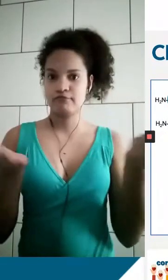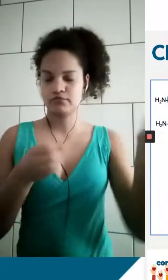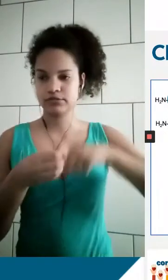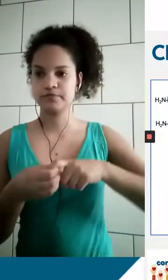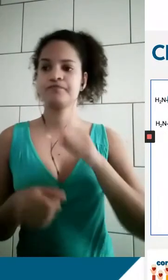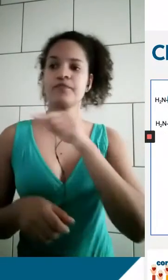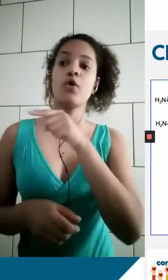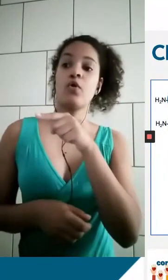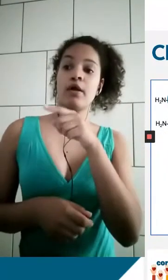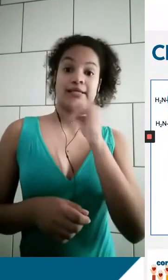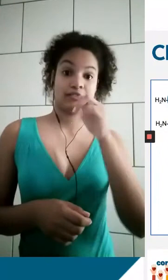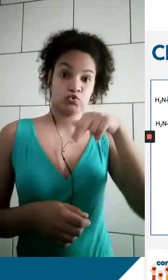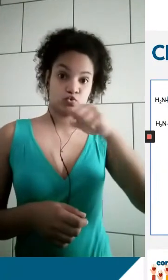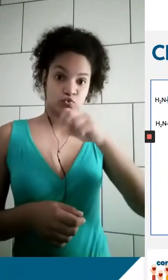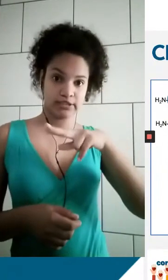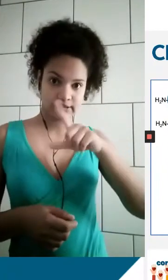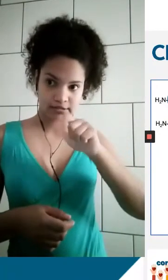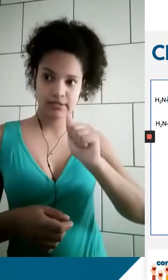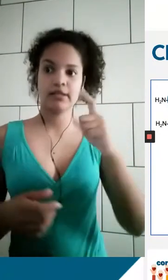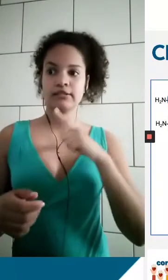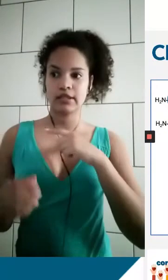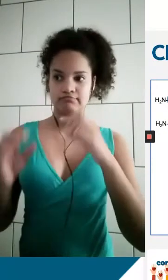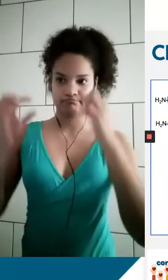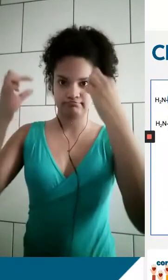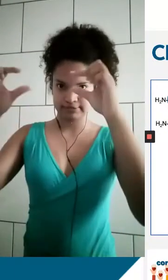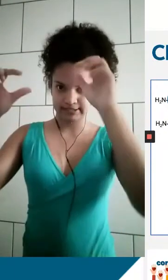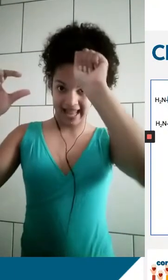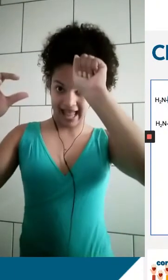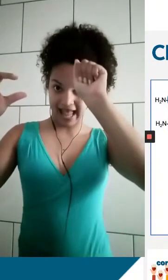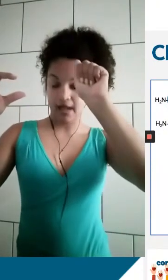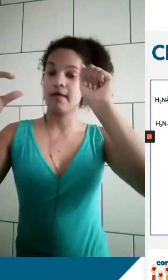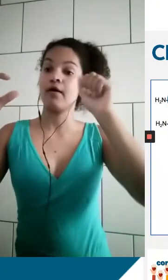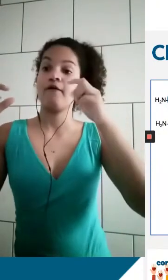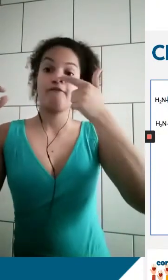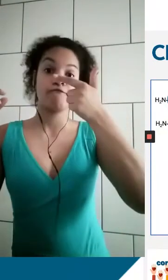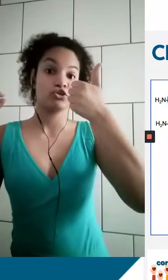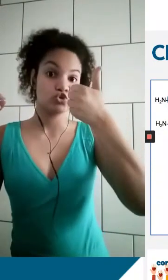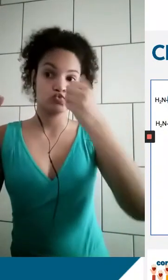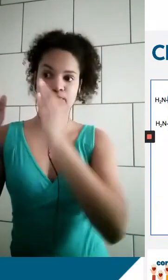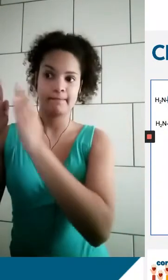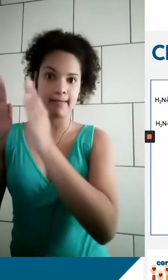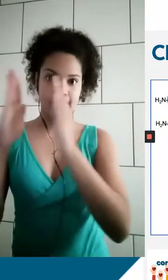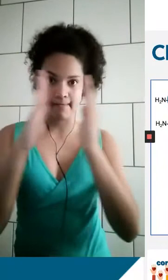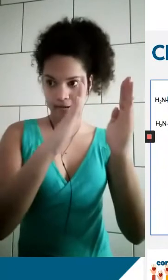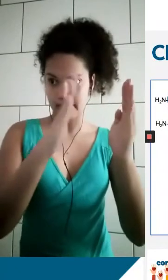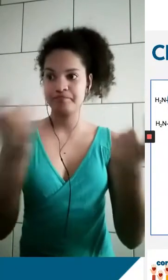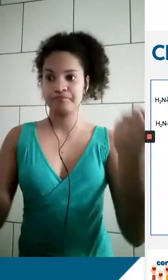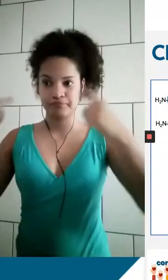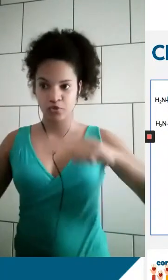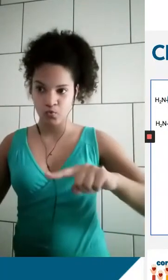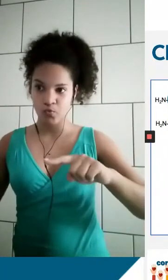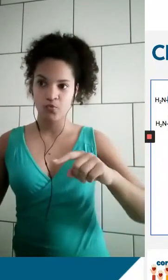teremos, né, ou temos, melhor dizendo, uma cadeia A formada por 21 aminoácidos e a cadeia B formada por 30 aminoácidos.